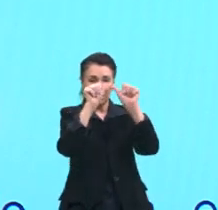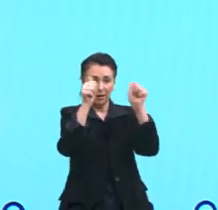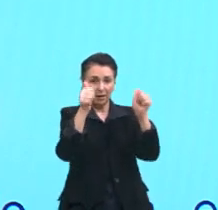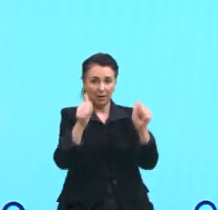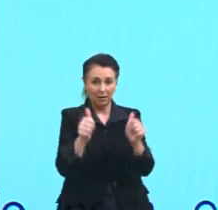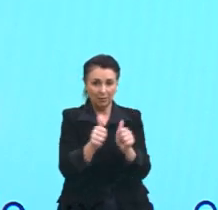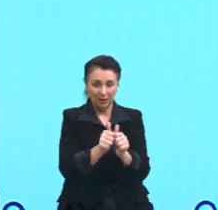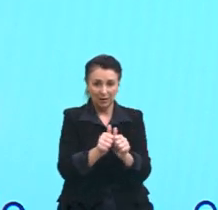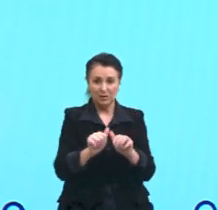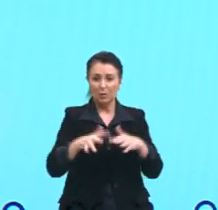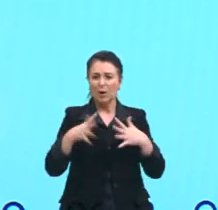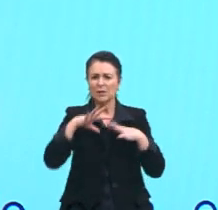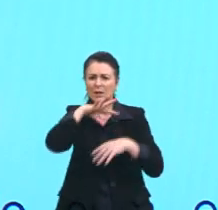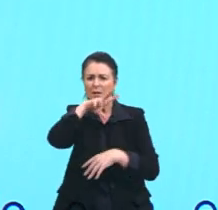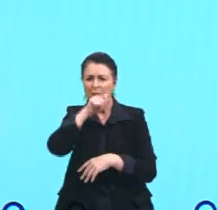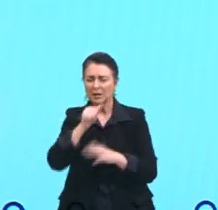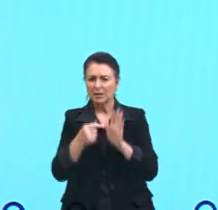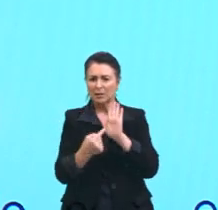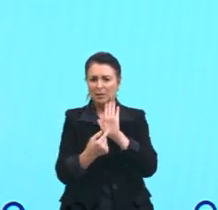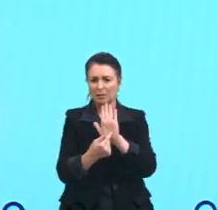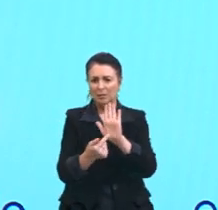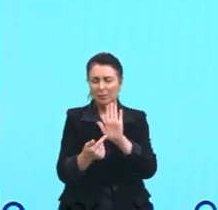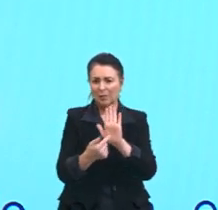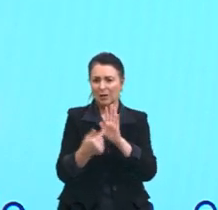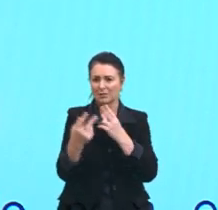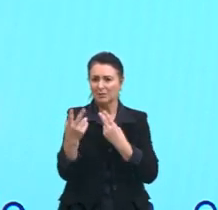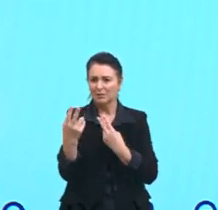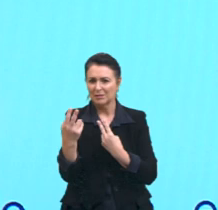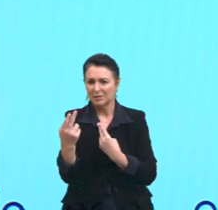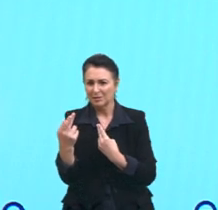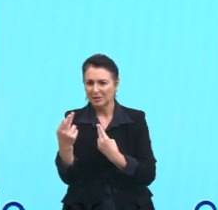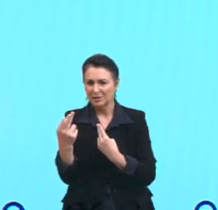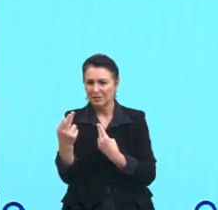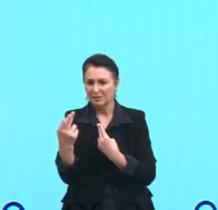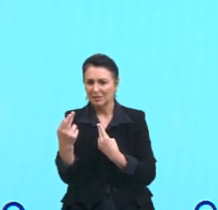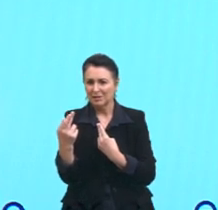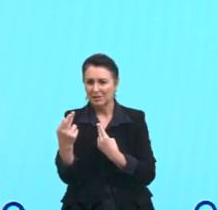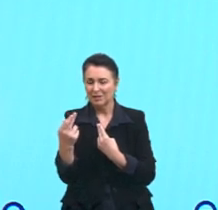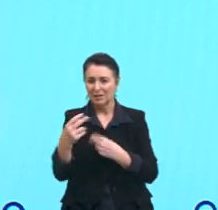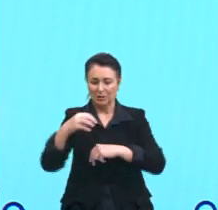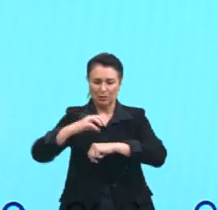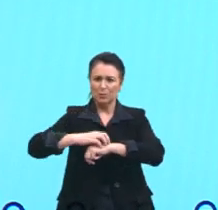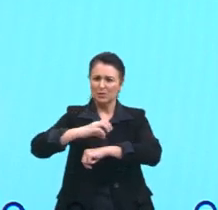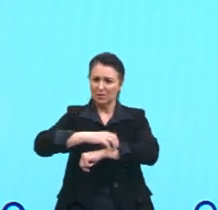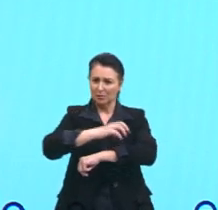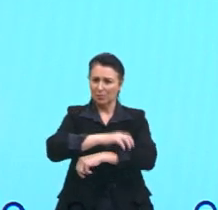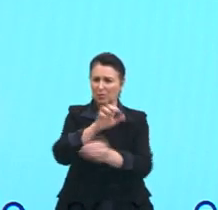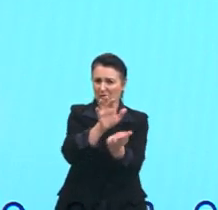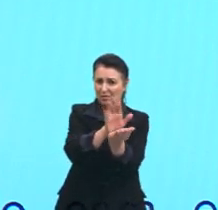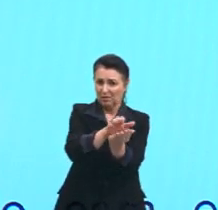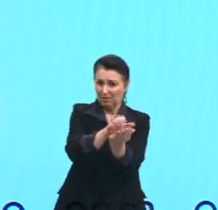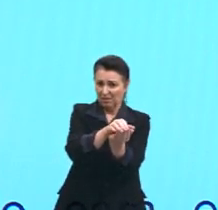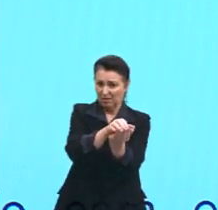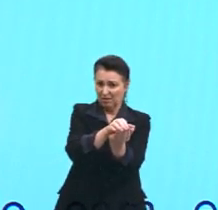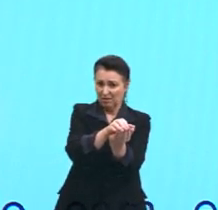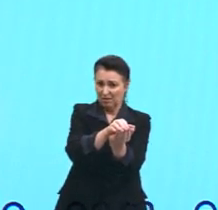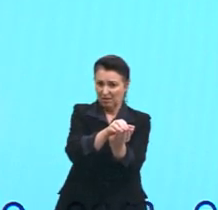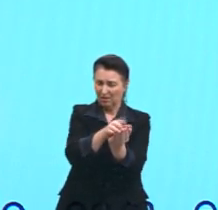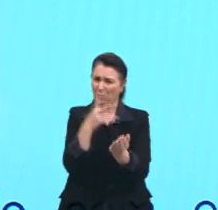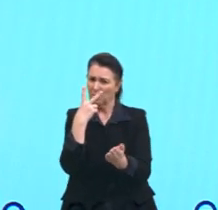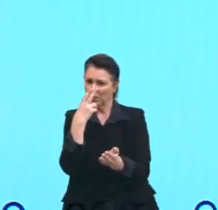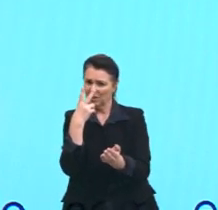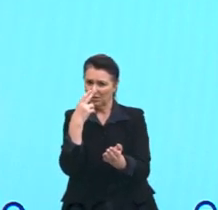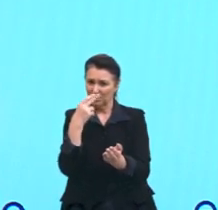Quais animais apresentam maior semelhança genética o sapo e jacaré Olha só